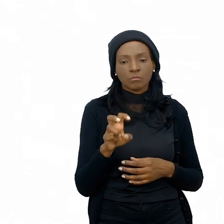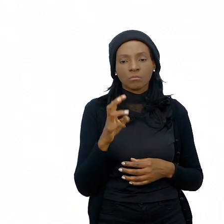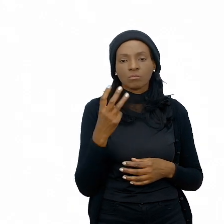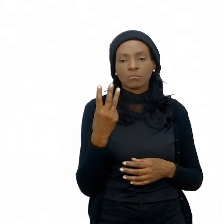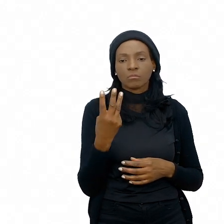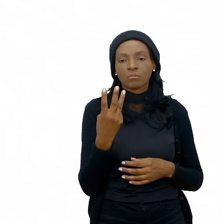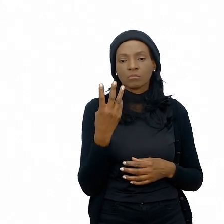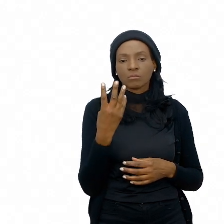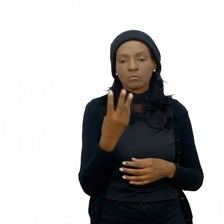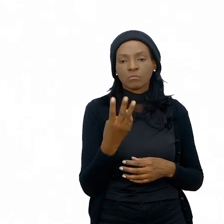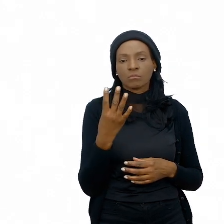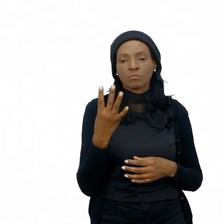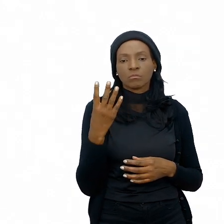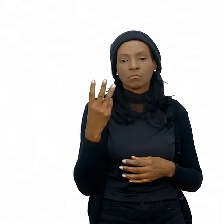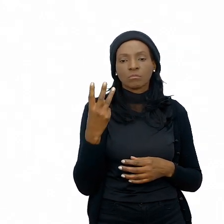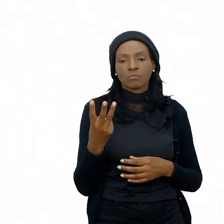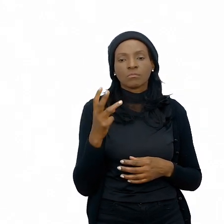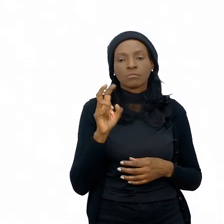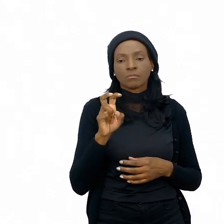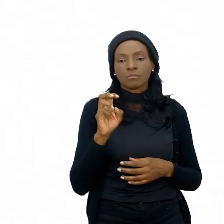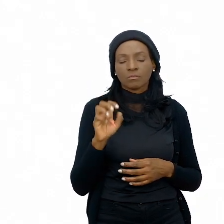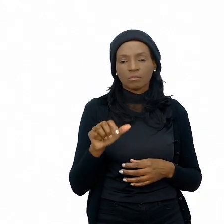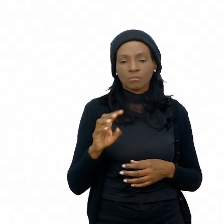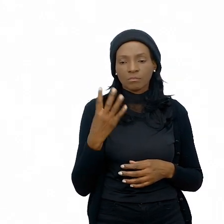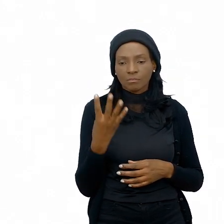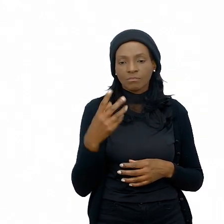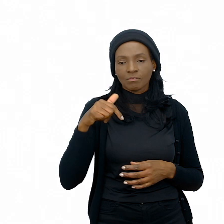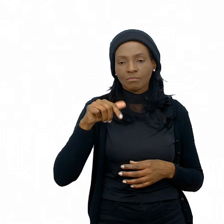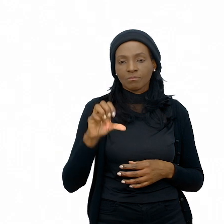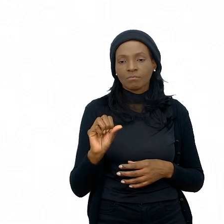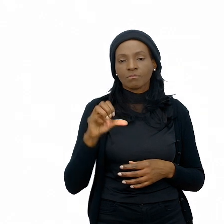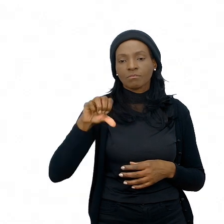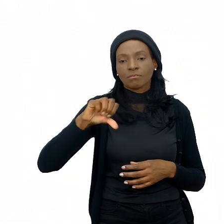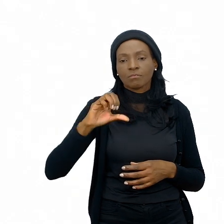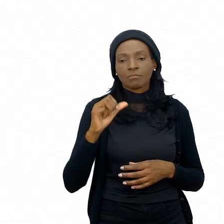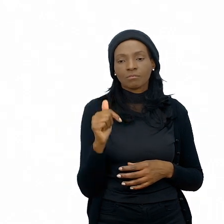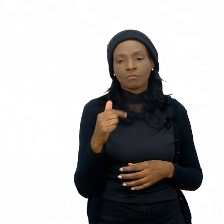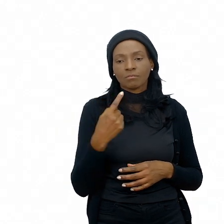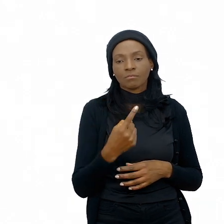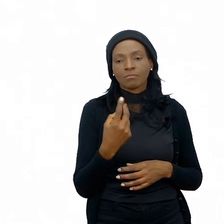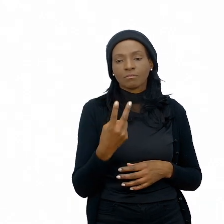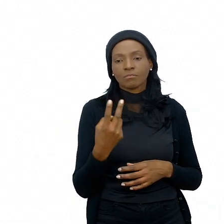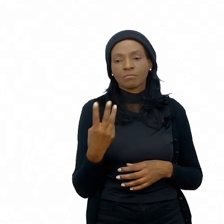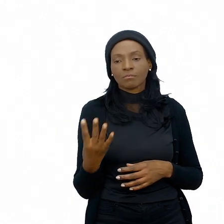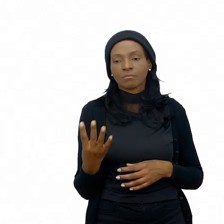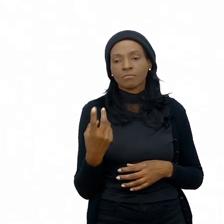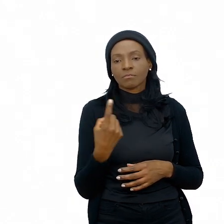54, 79, 97, 124, 132,